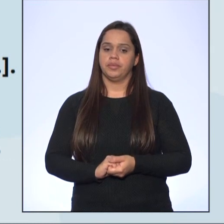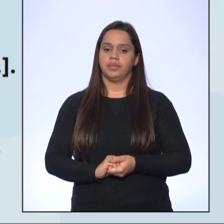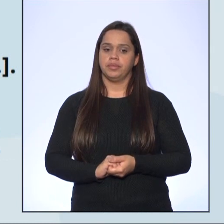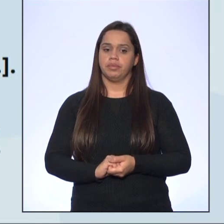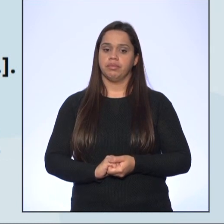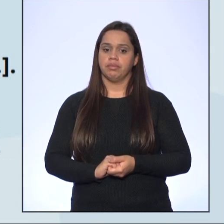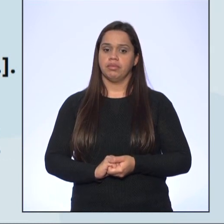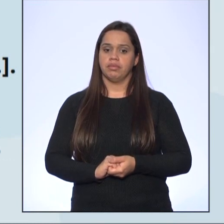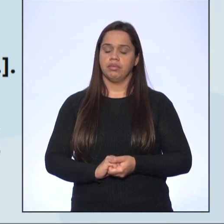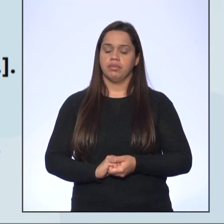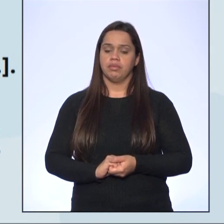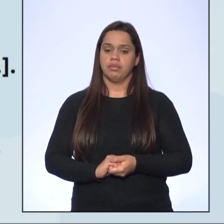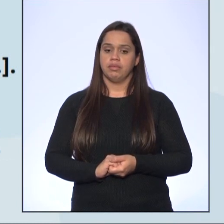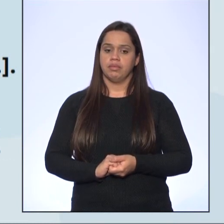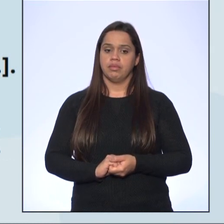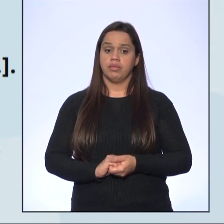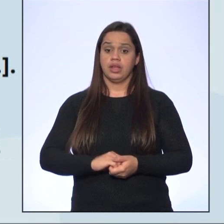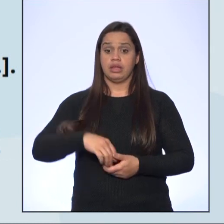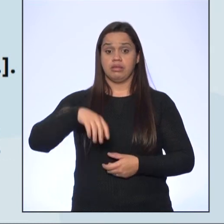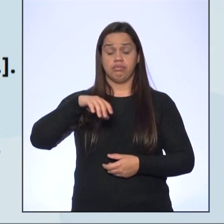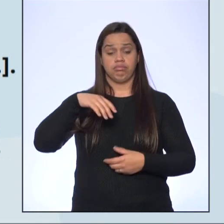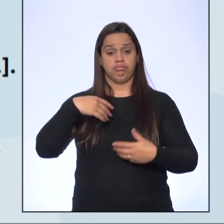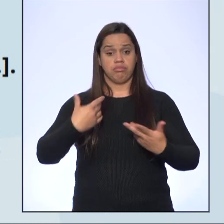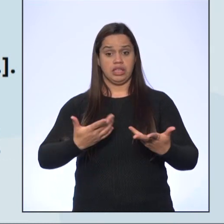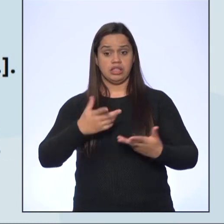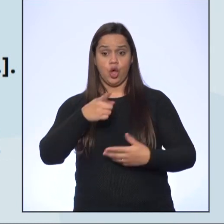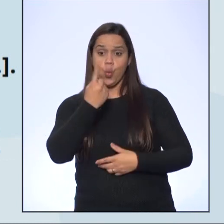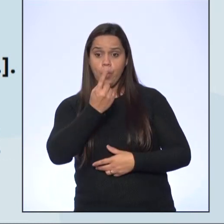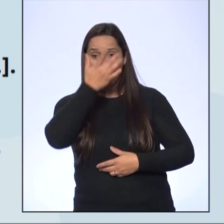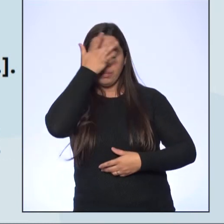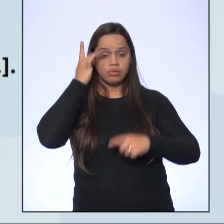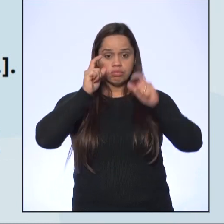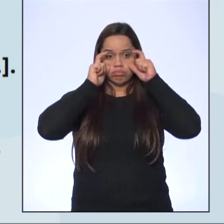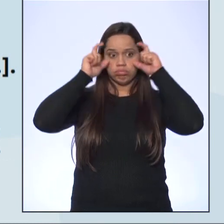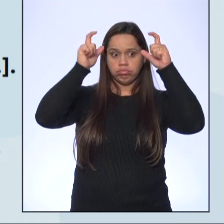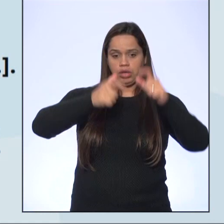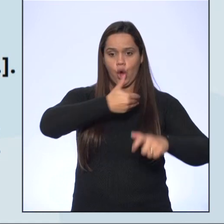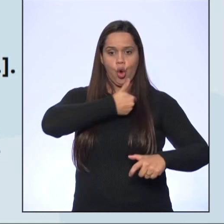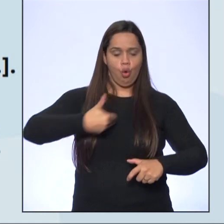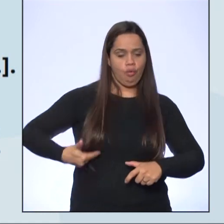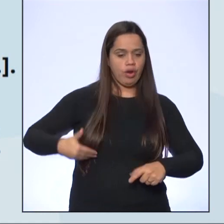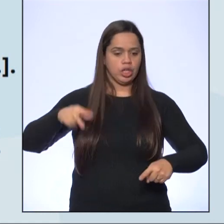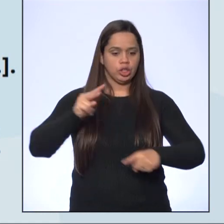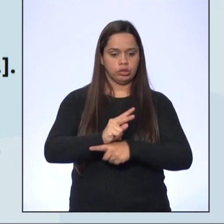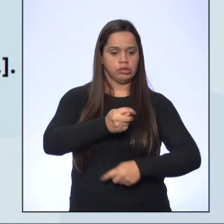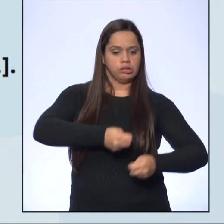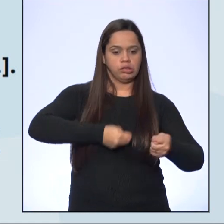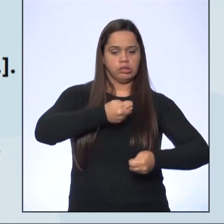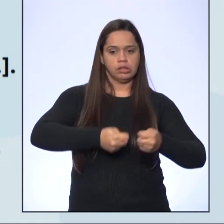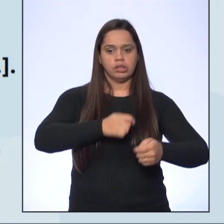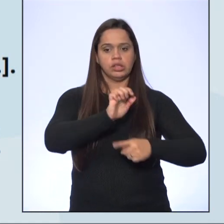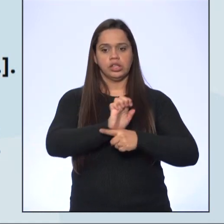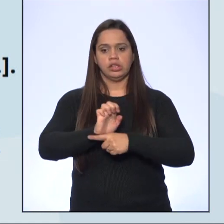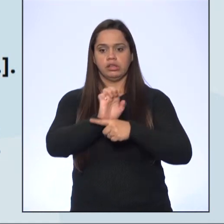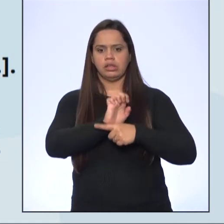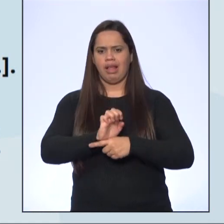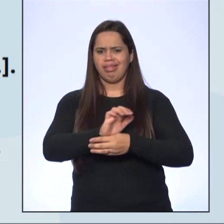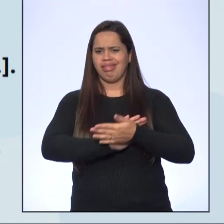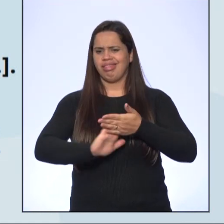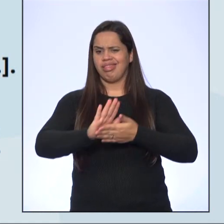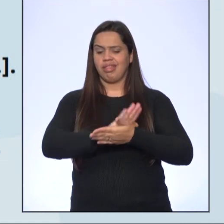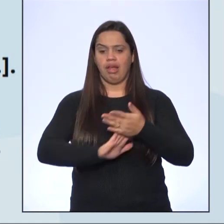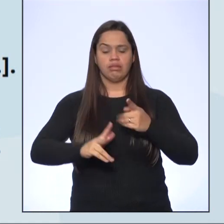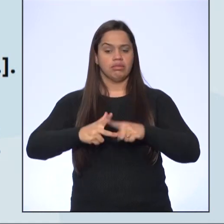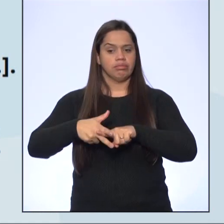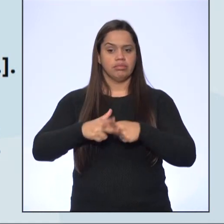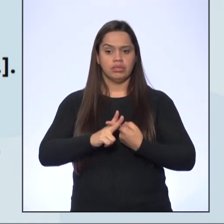que se houver apenas o interesse de uma pessoa, né, em governar o Estado, nada pode ser consertado. Ou seja, a gente